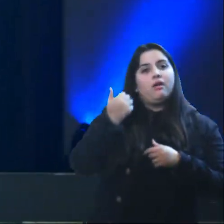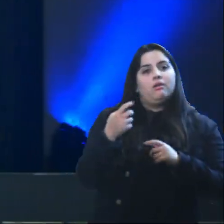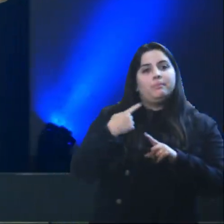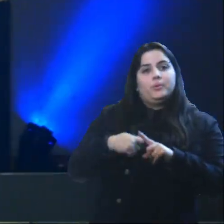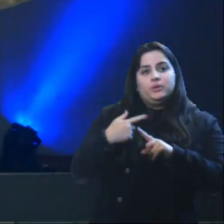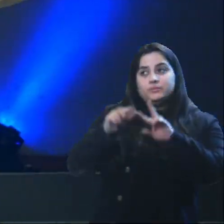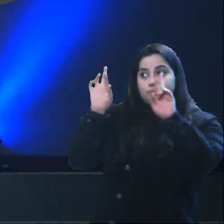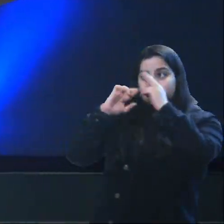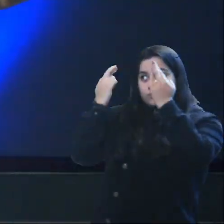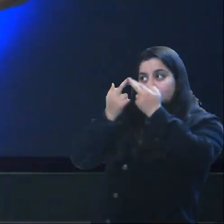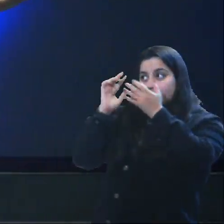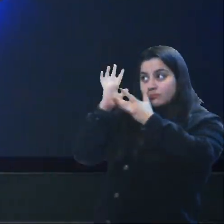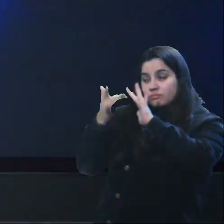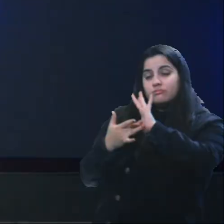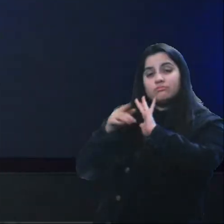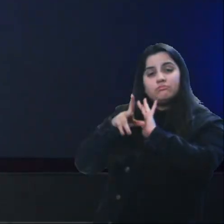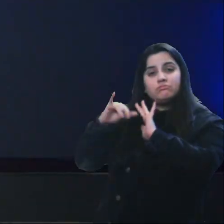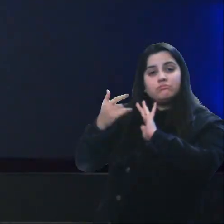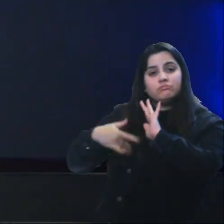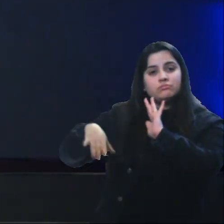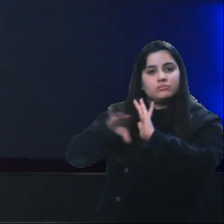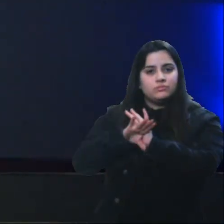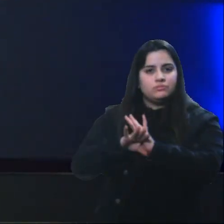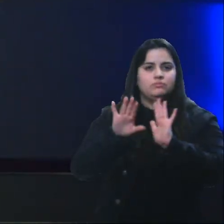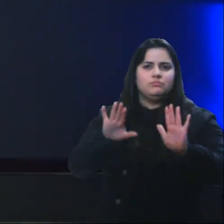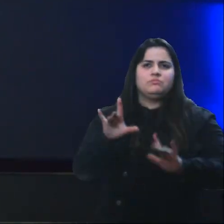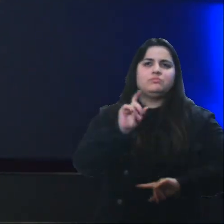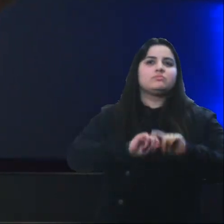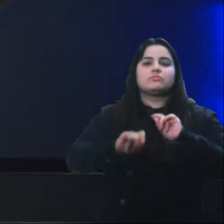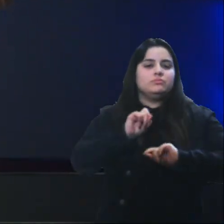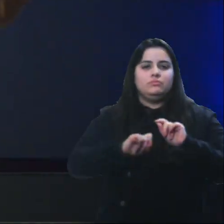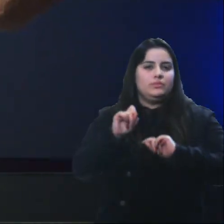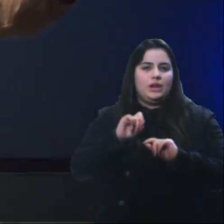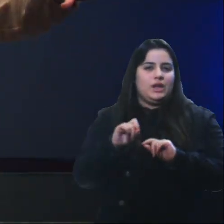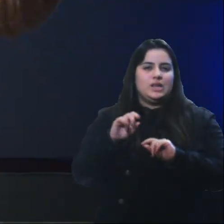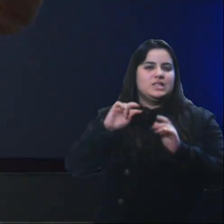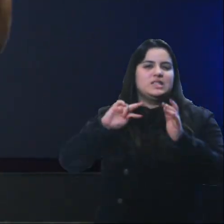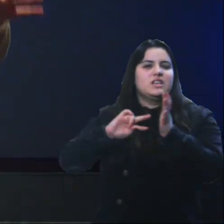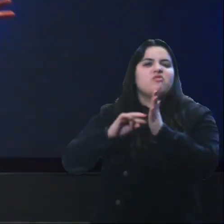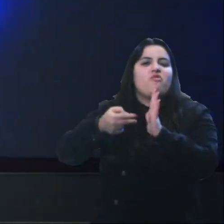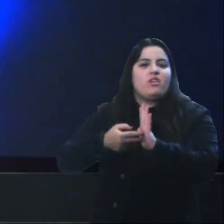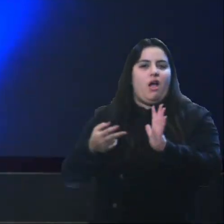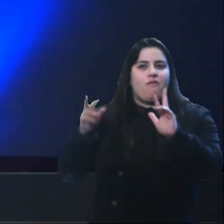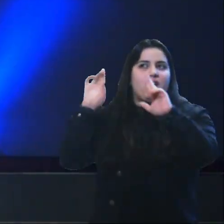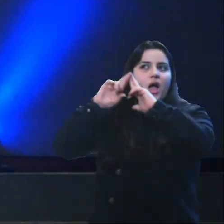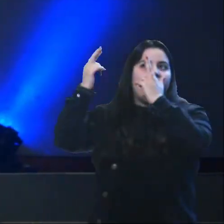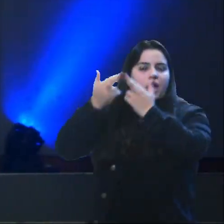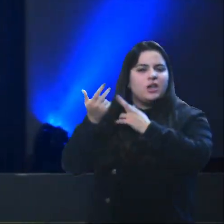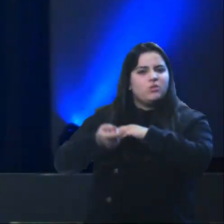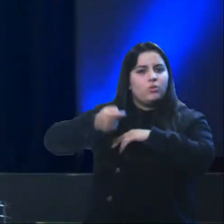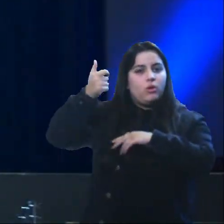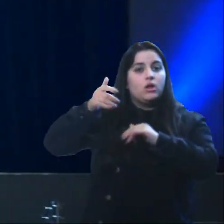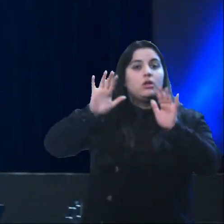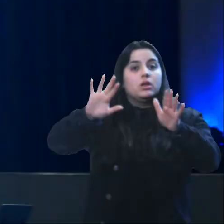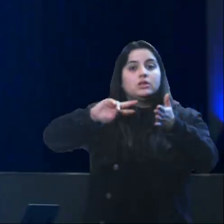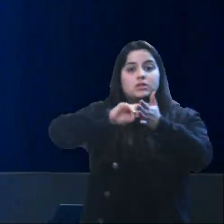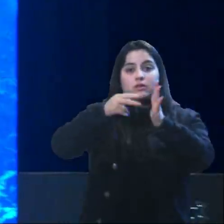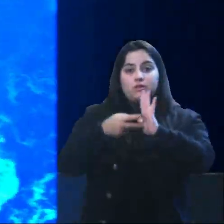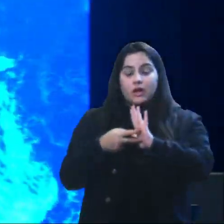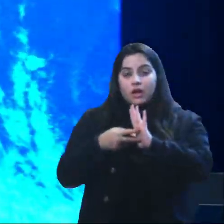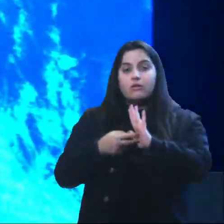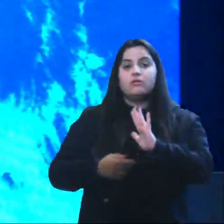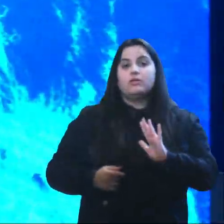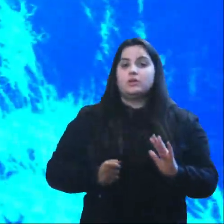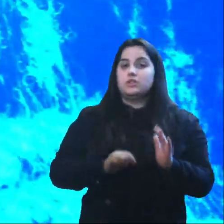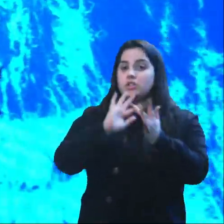Ali, naquele tempo, o reino estar próximo significava que Jesus ia começar o ministério dele. Hoje nós pregamos